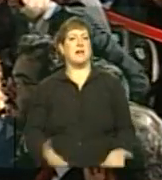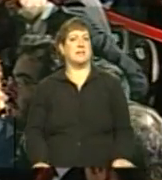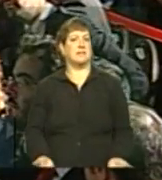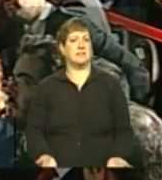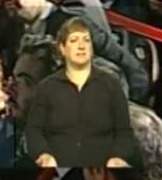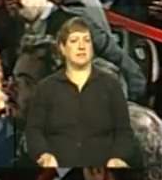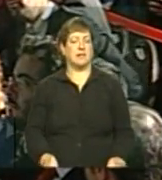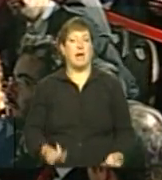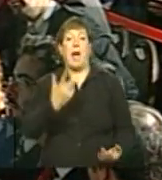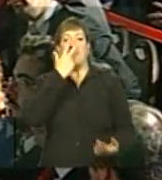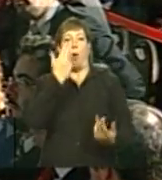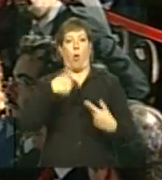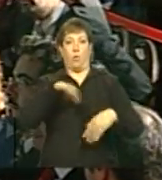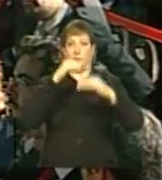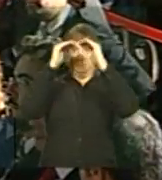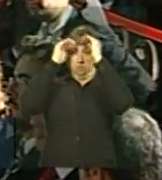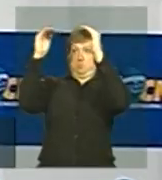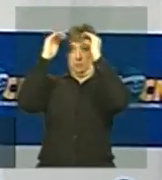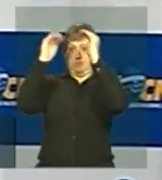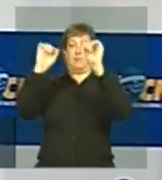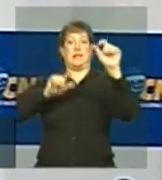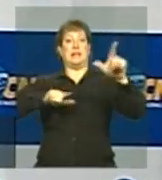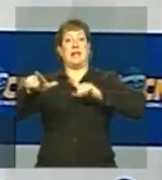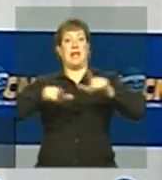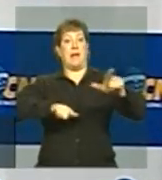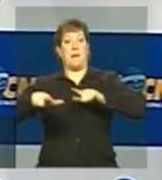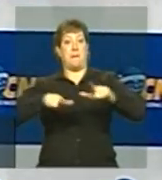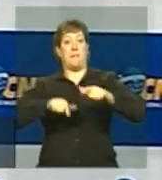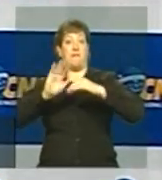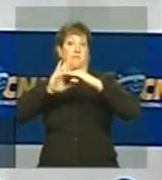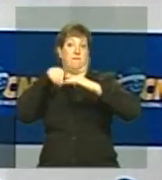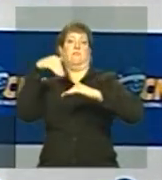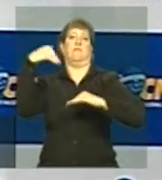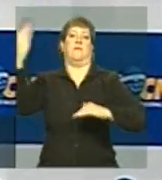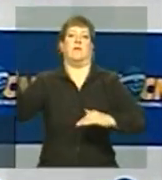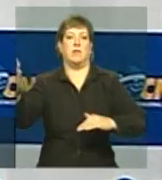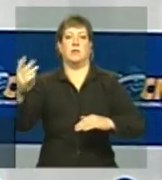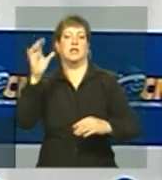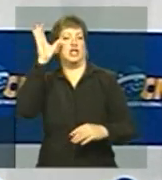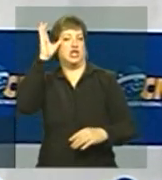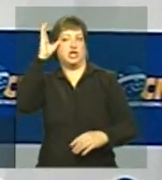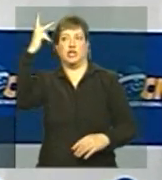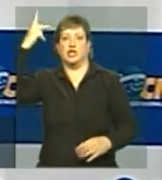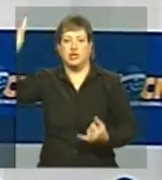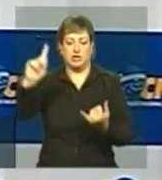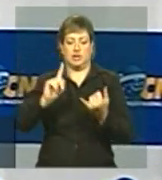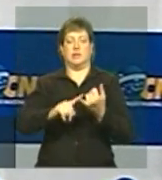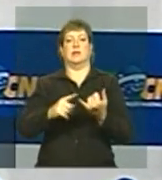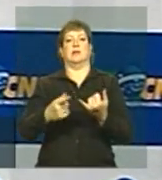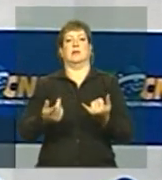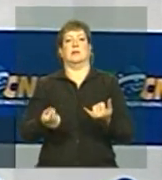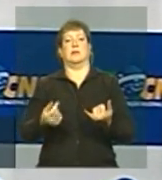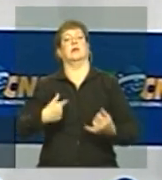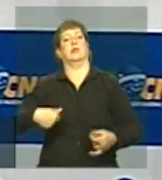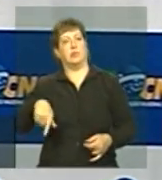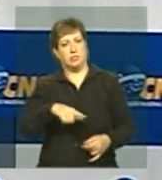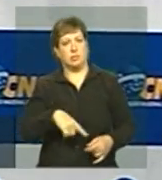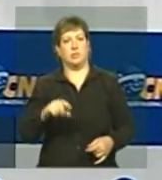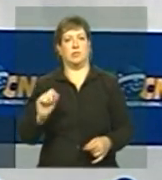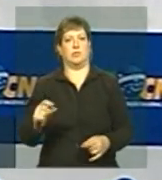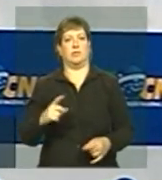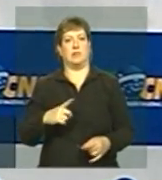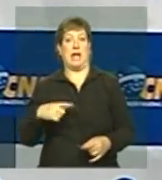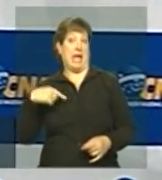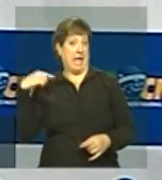estivéssemos valorizando o trabalho dos chineses, que agradeceram profundamente